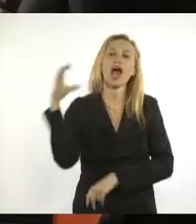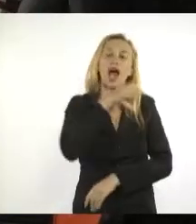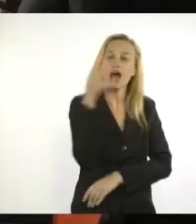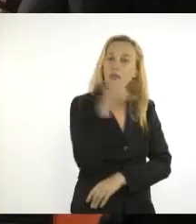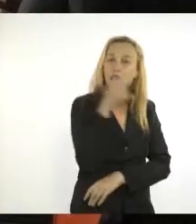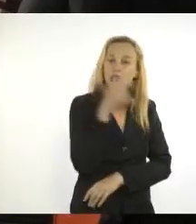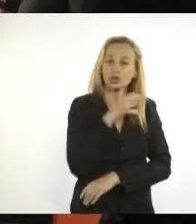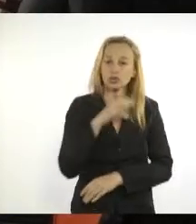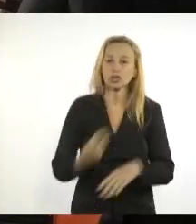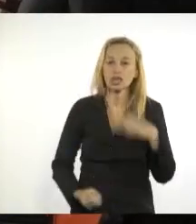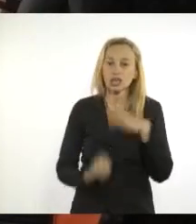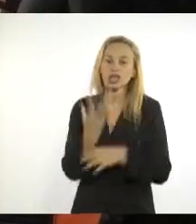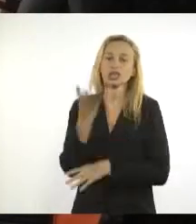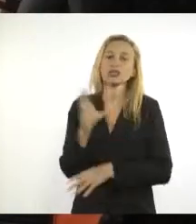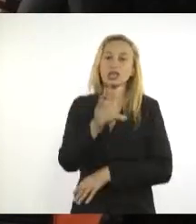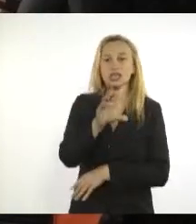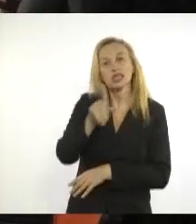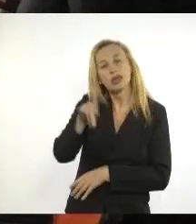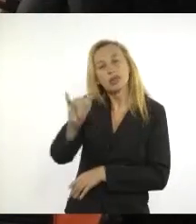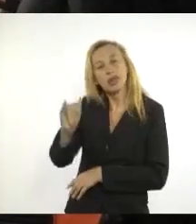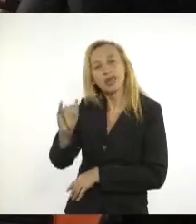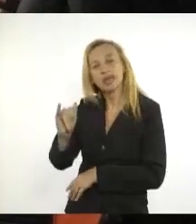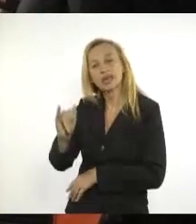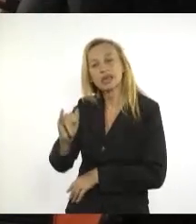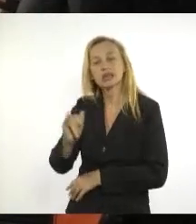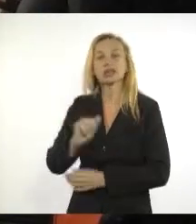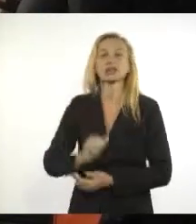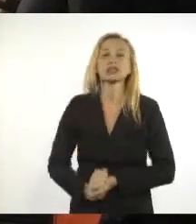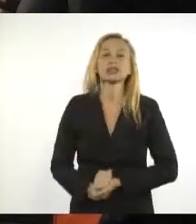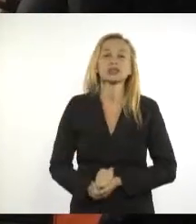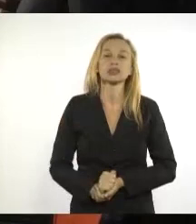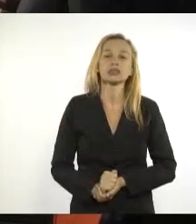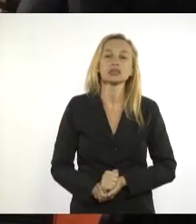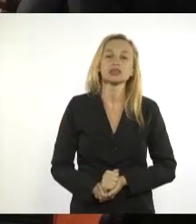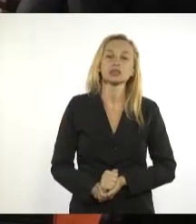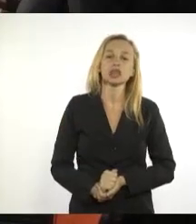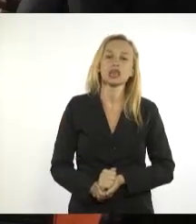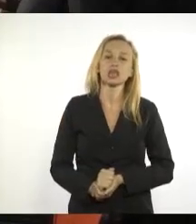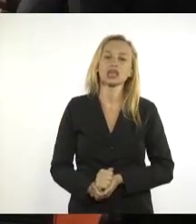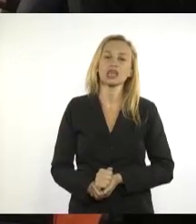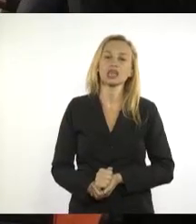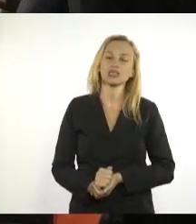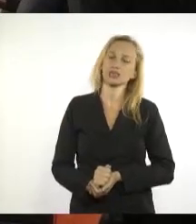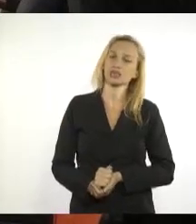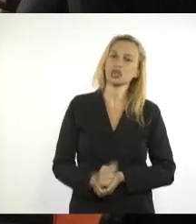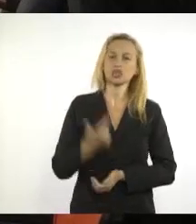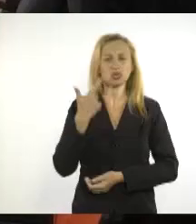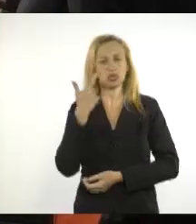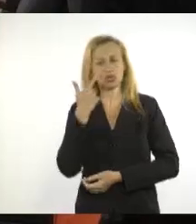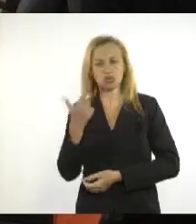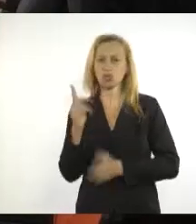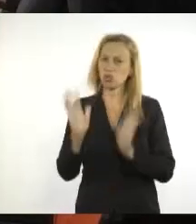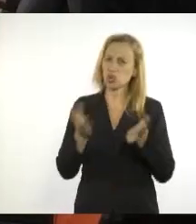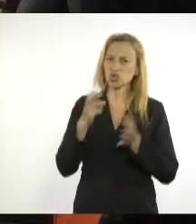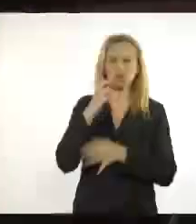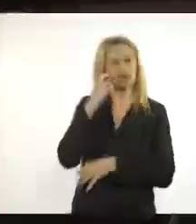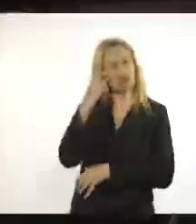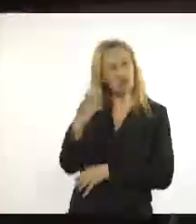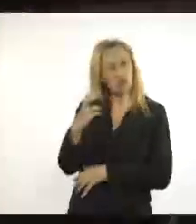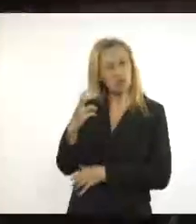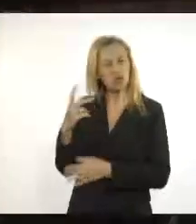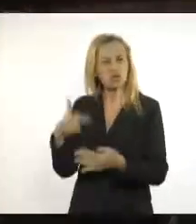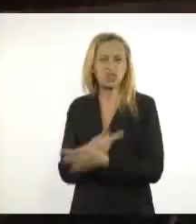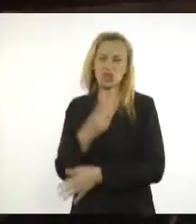instalação dessa CPI, para que essa cena patética que aconteceu no dia de hoje, quando ele veio